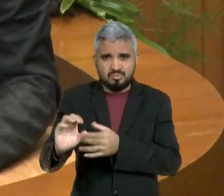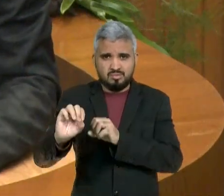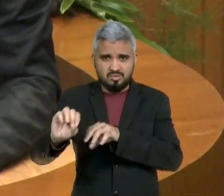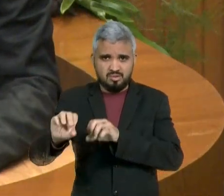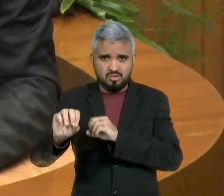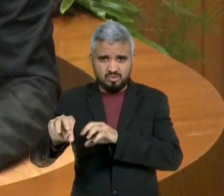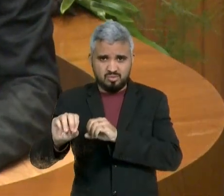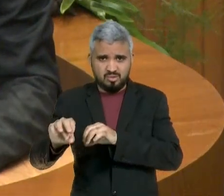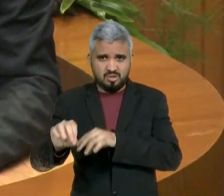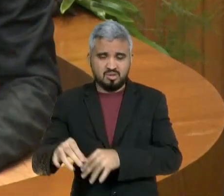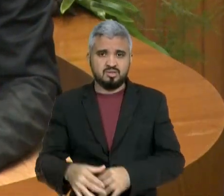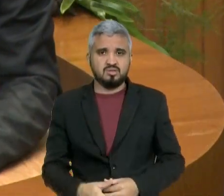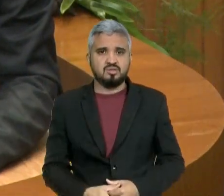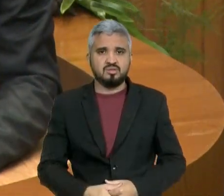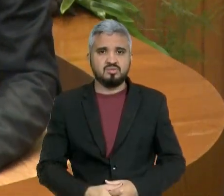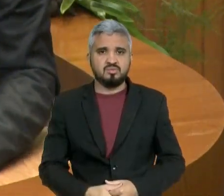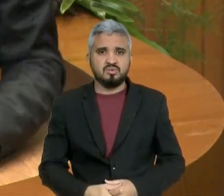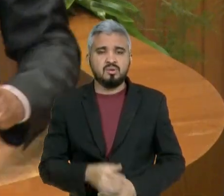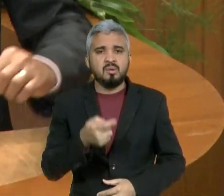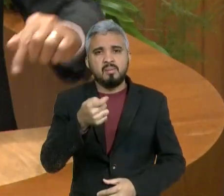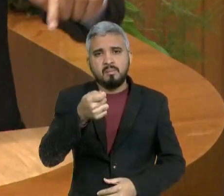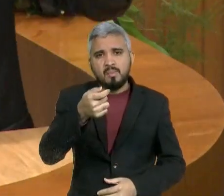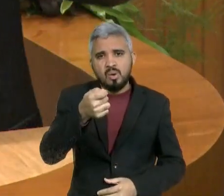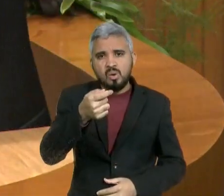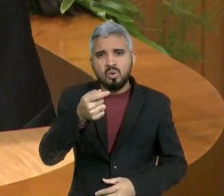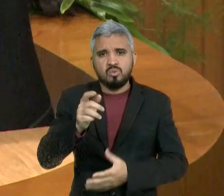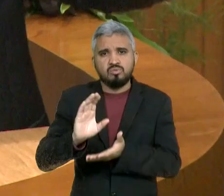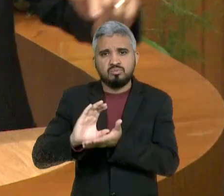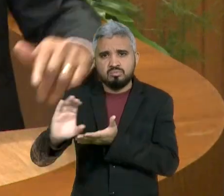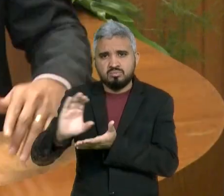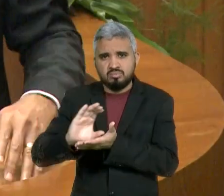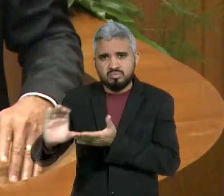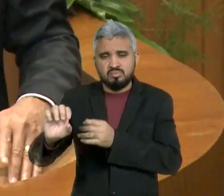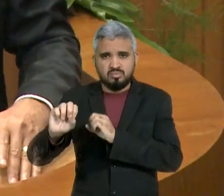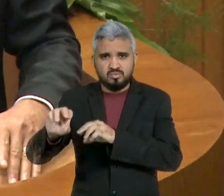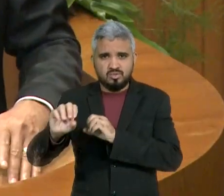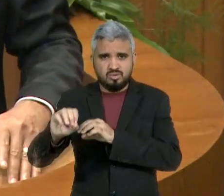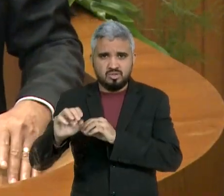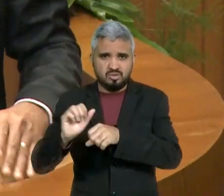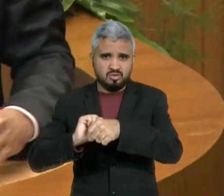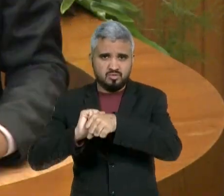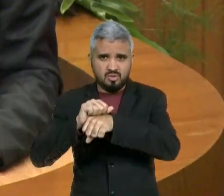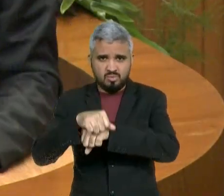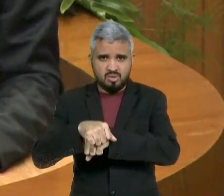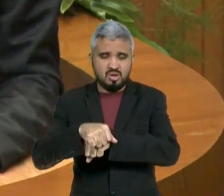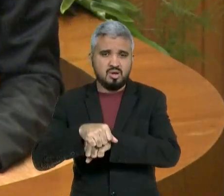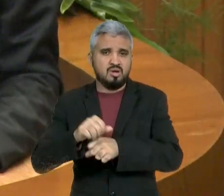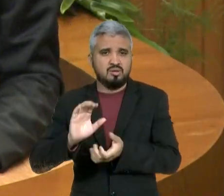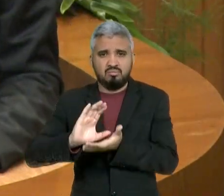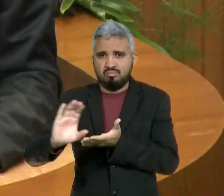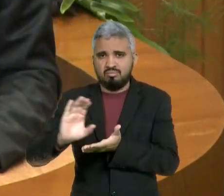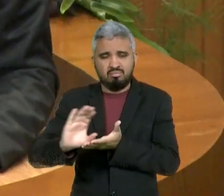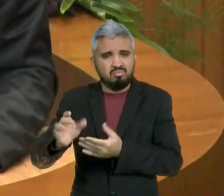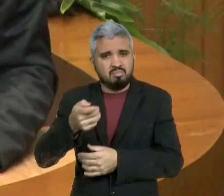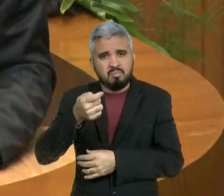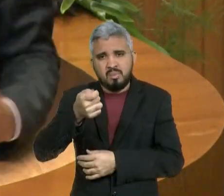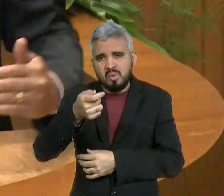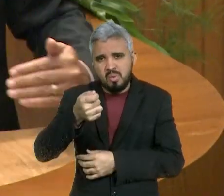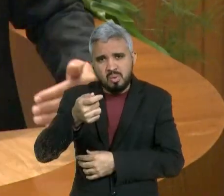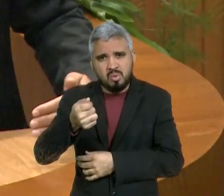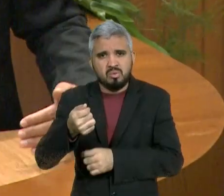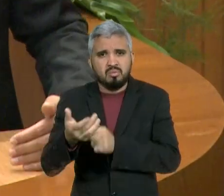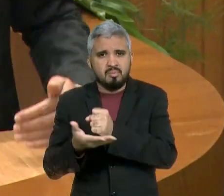investiu no ensino universitário, pouco investiu no ensino básico e fundamental, que esses